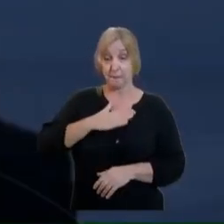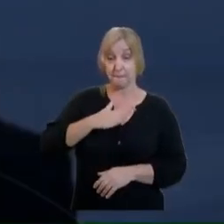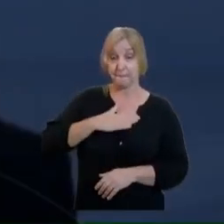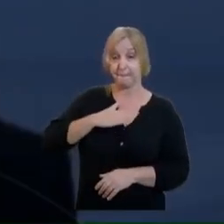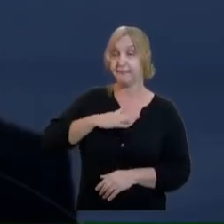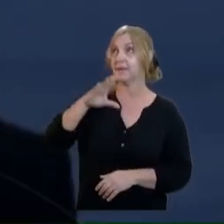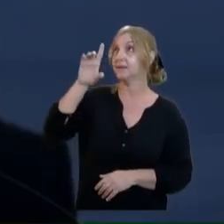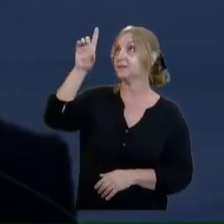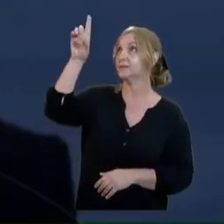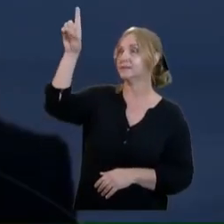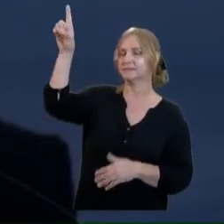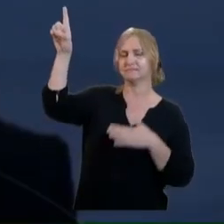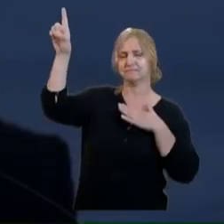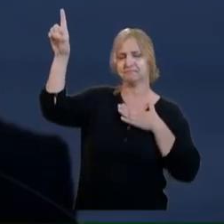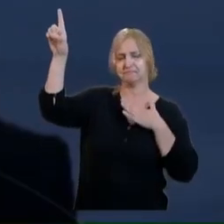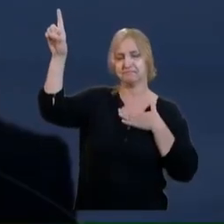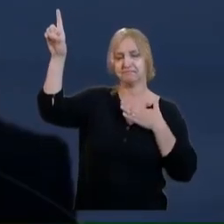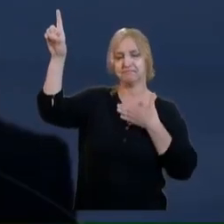Deus,